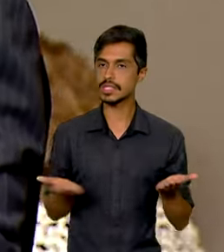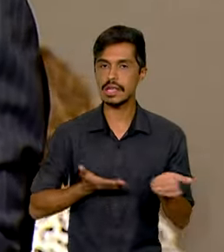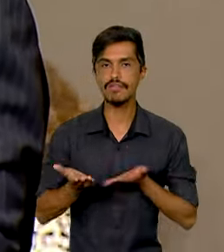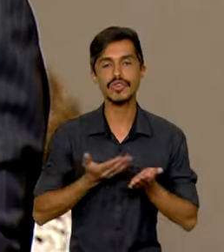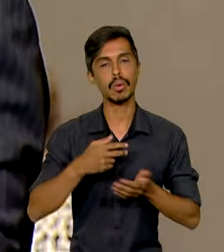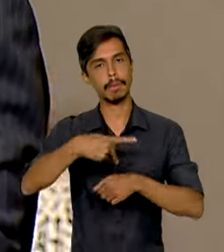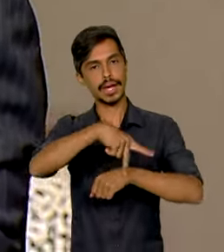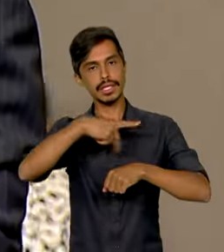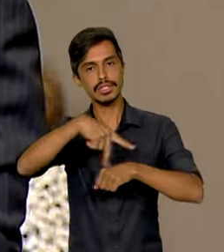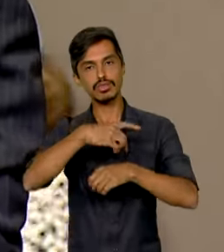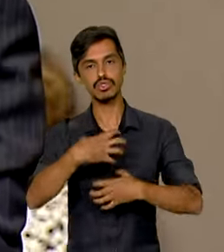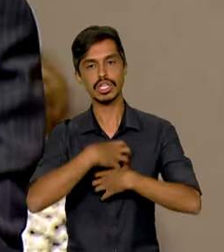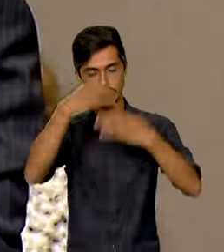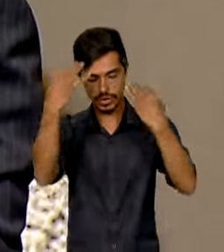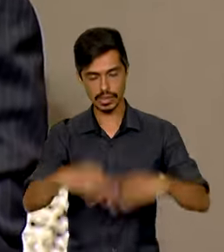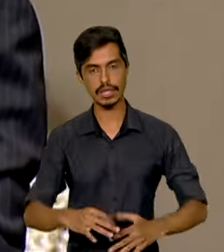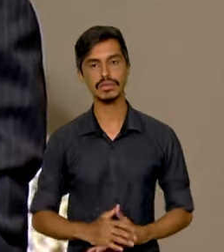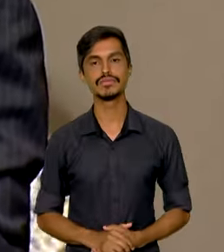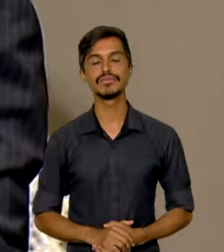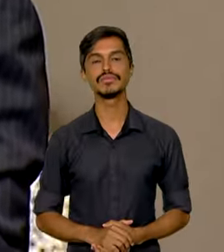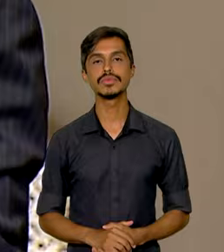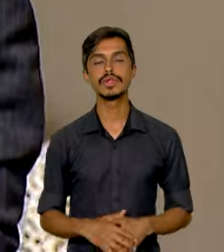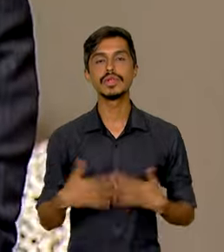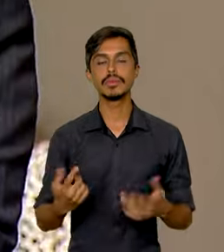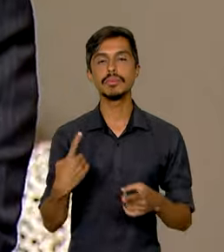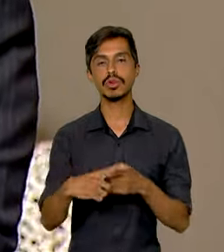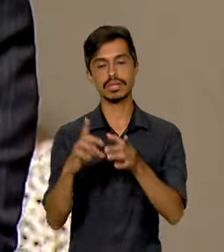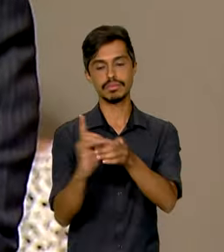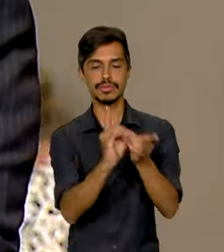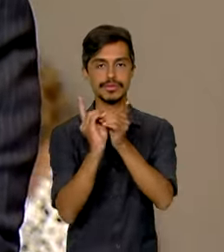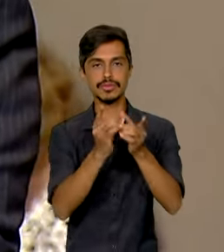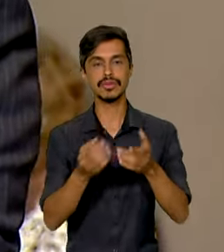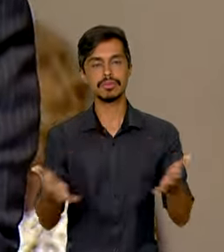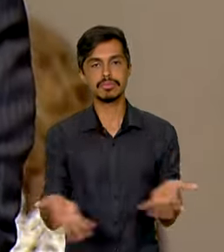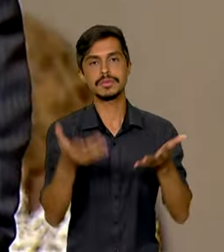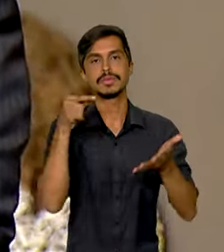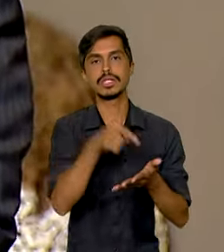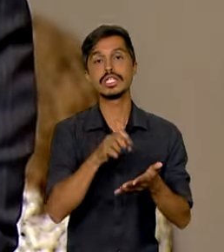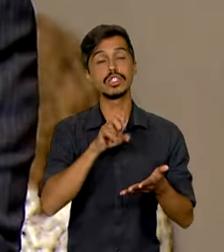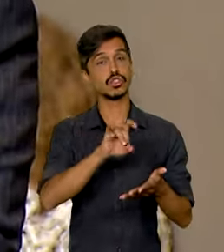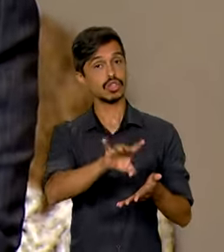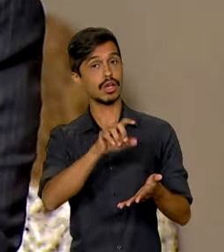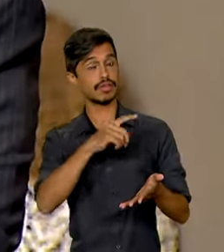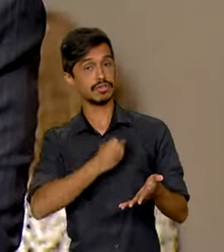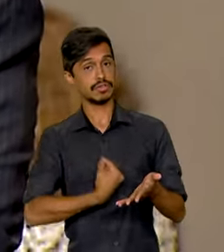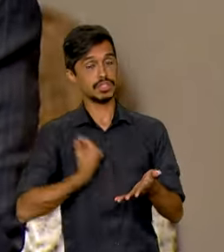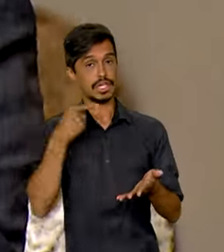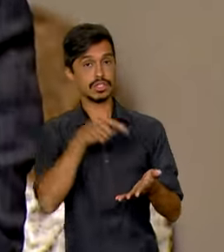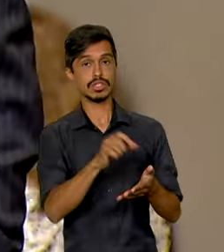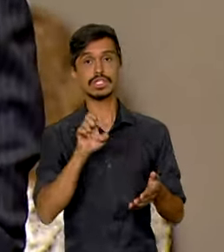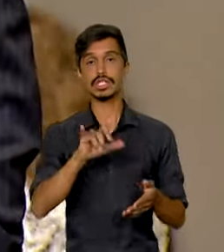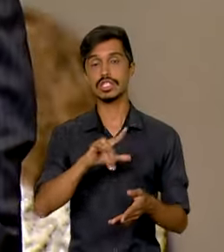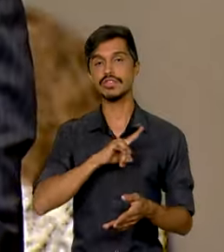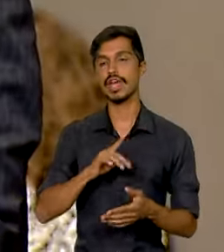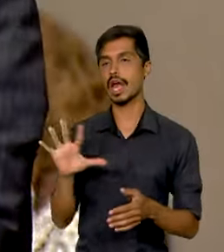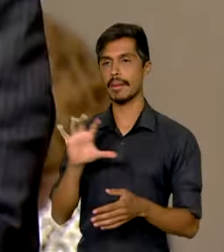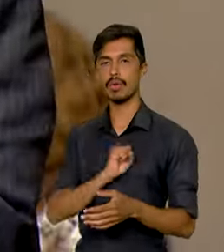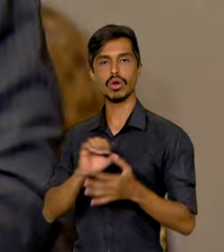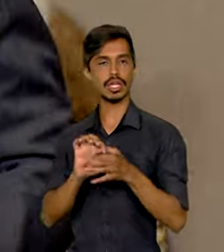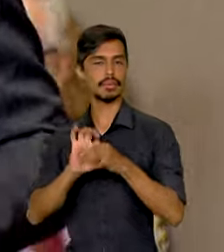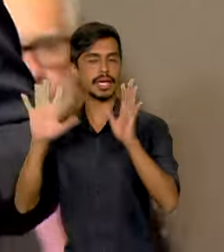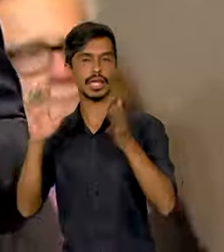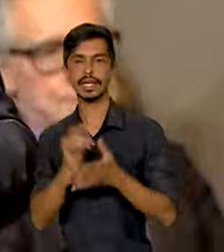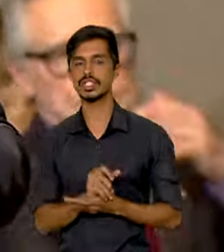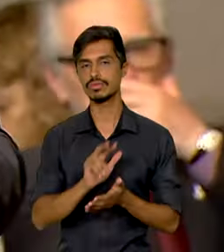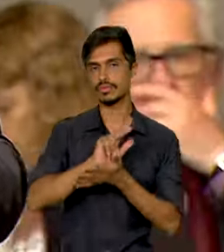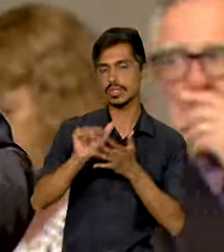cabe, que é a consolidação da democracia. Só existe democracia com bem-estar, com vida, com amor, com liberdade. Por isso,